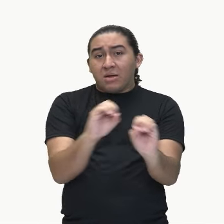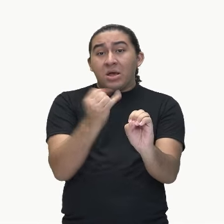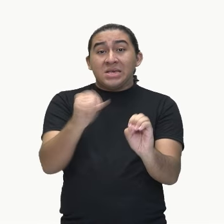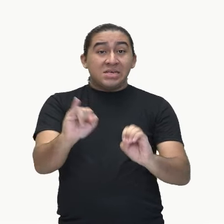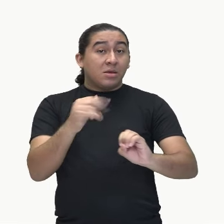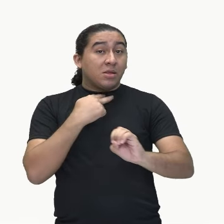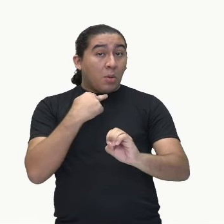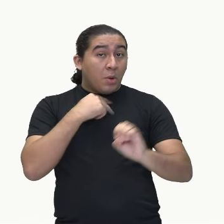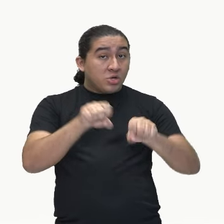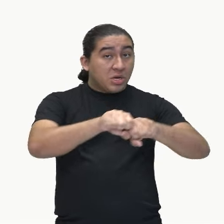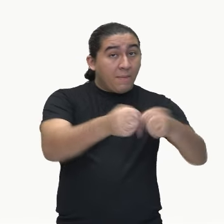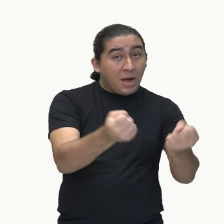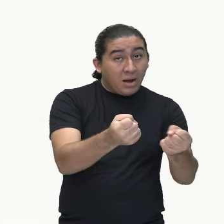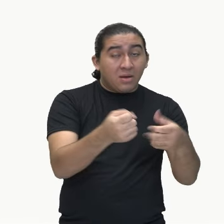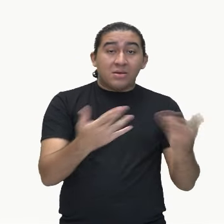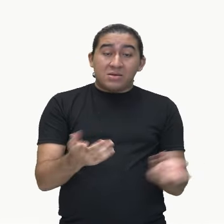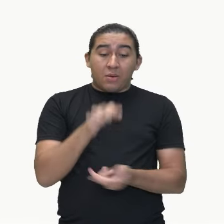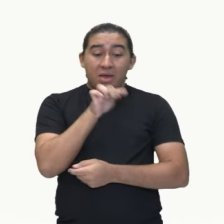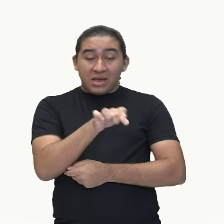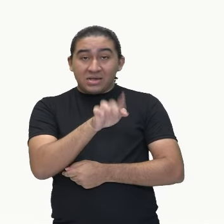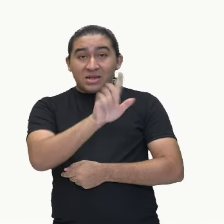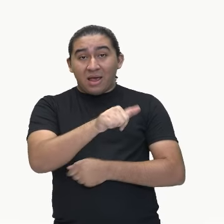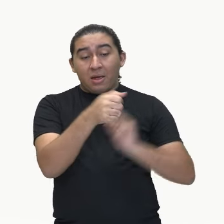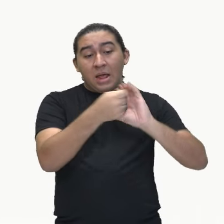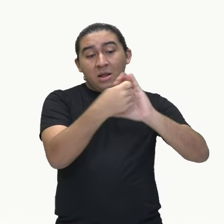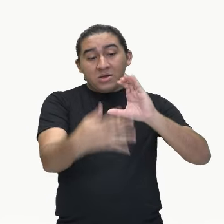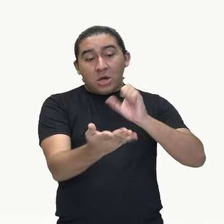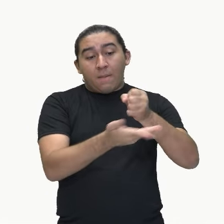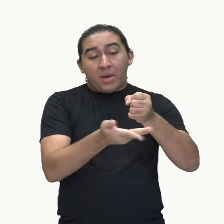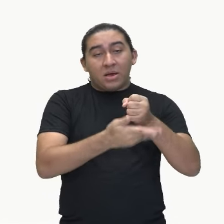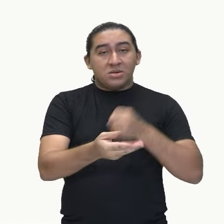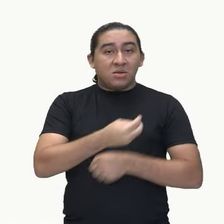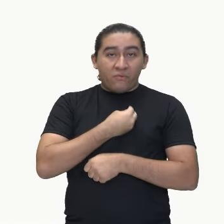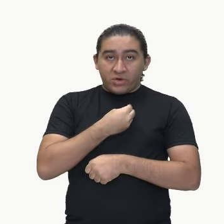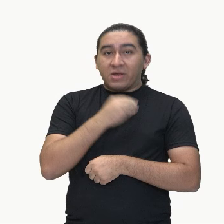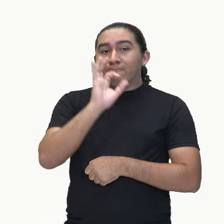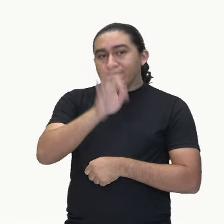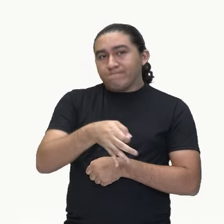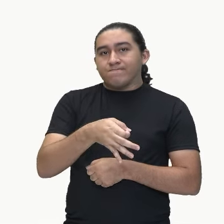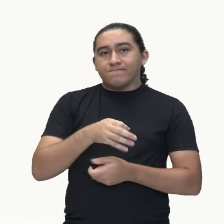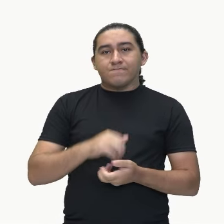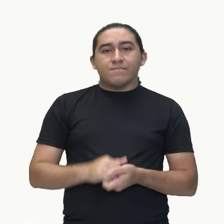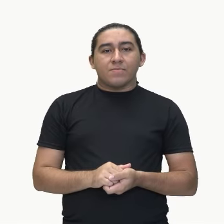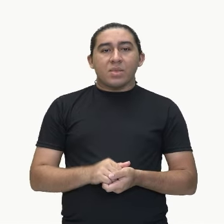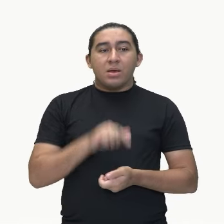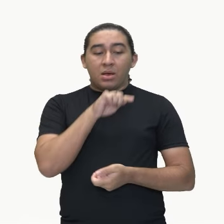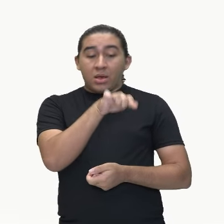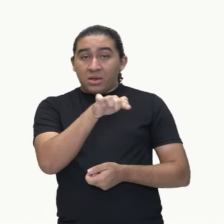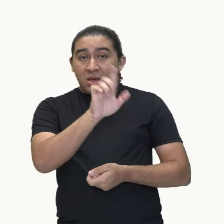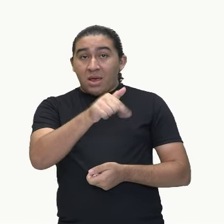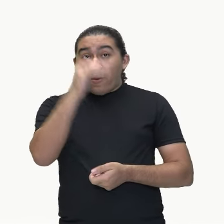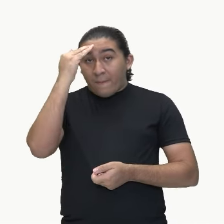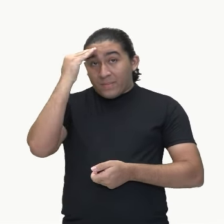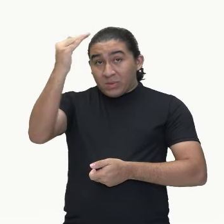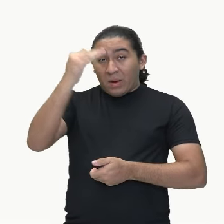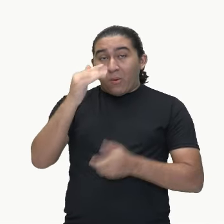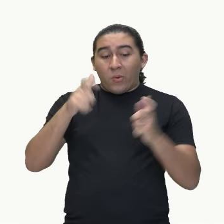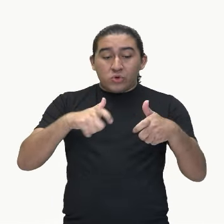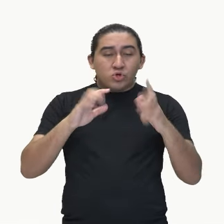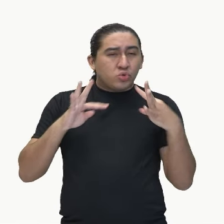ser dividido, então esse elemento é o elemento primordial, esse elemento é o princípio de